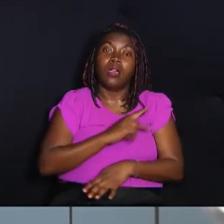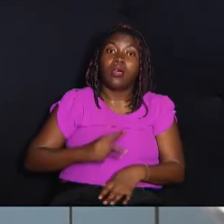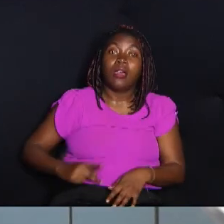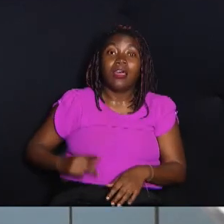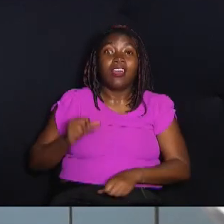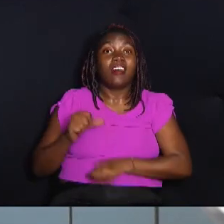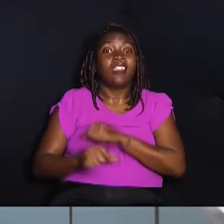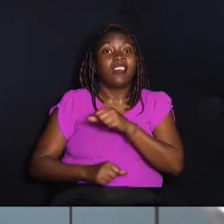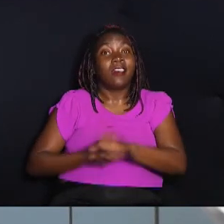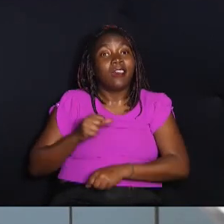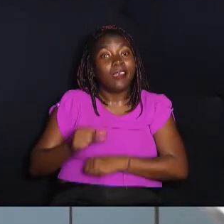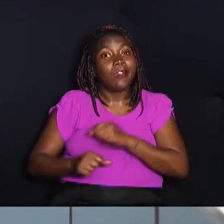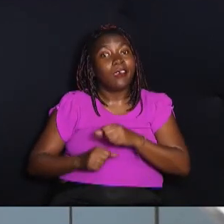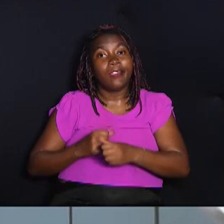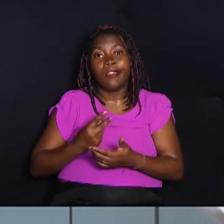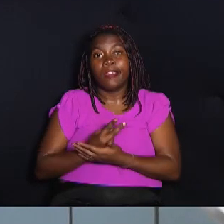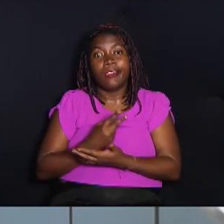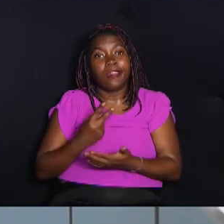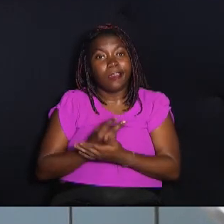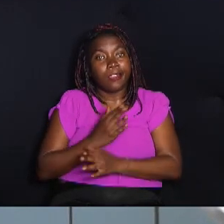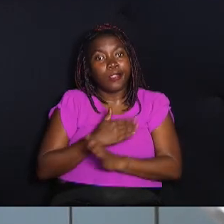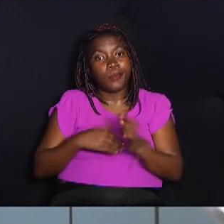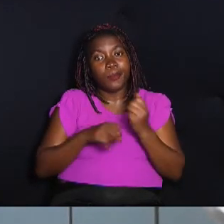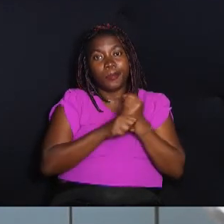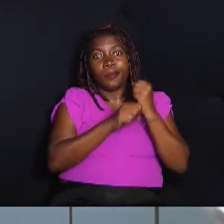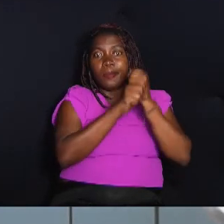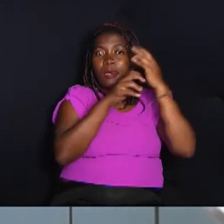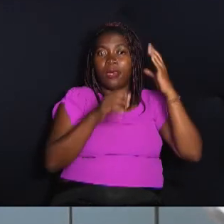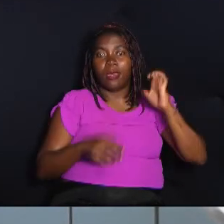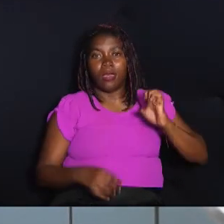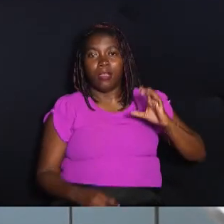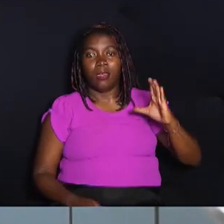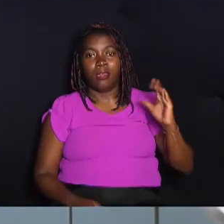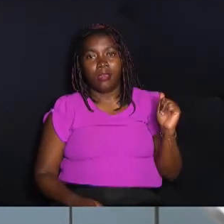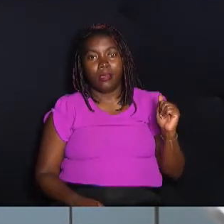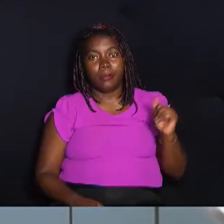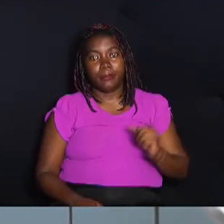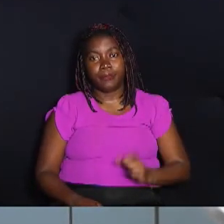tudo aquilo que já previa o Estatuto da Criança e do Adolescente.